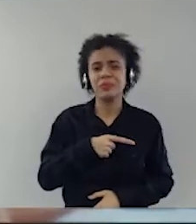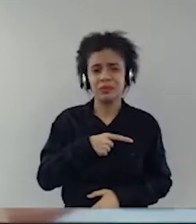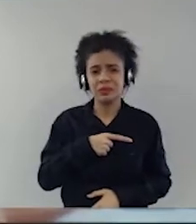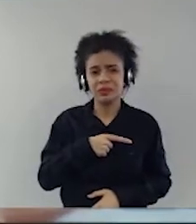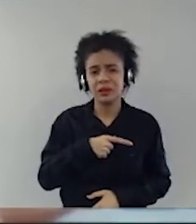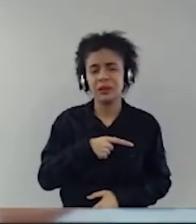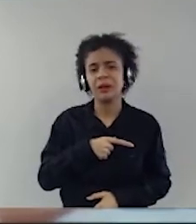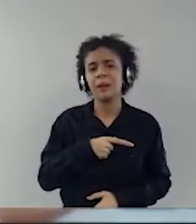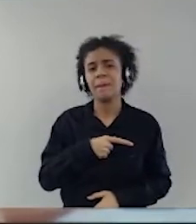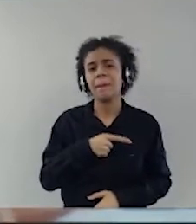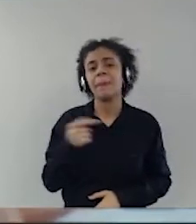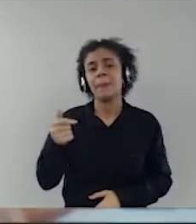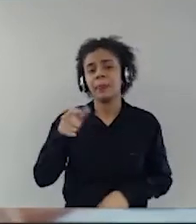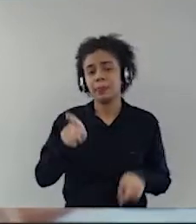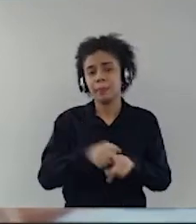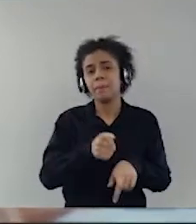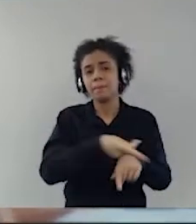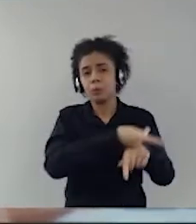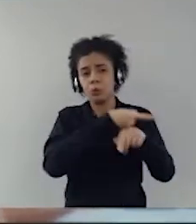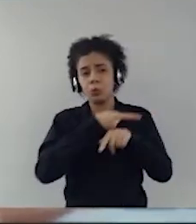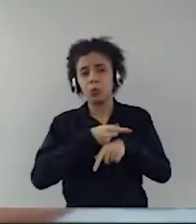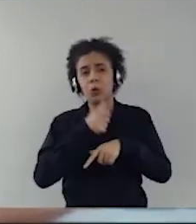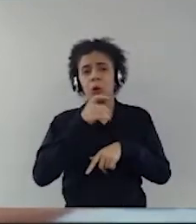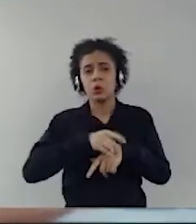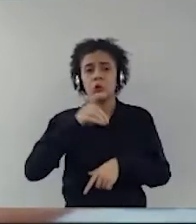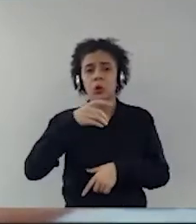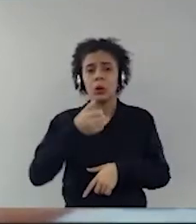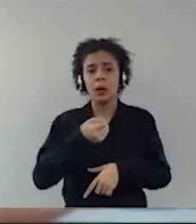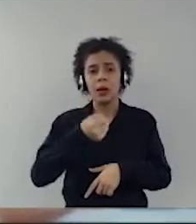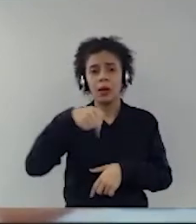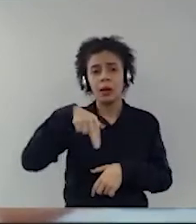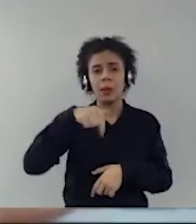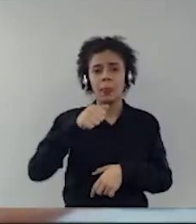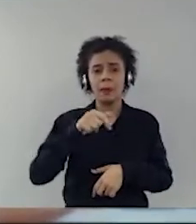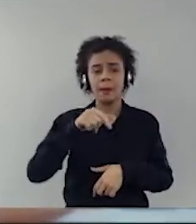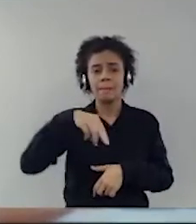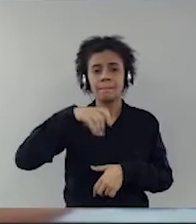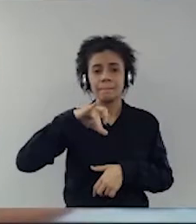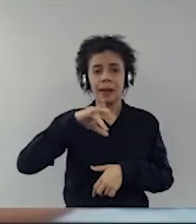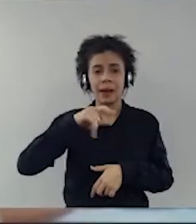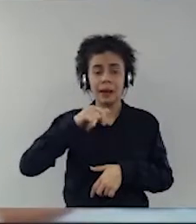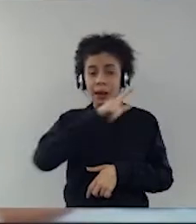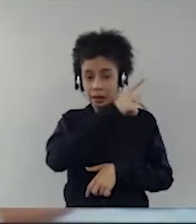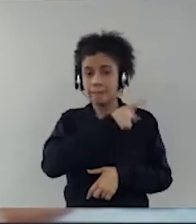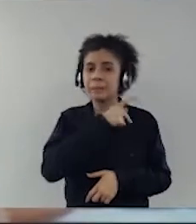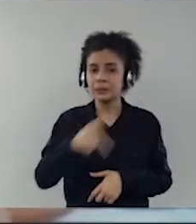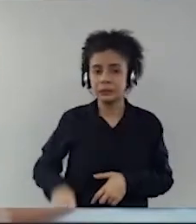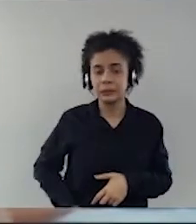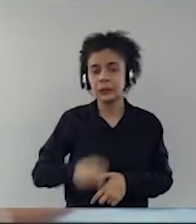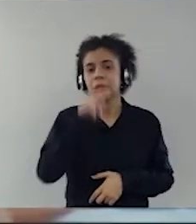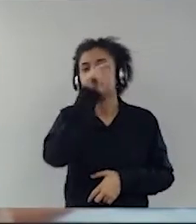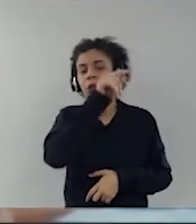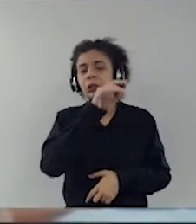eu fui procurada pela doutora Ana Amélia, que é a presidente da comissão, e ela pessoalmente